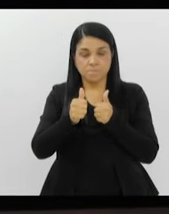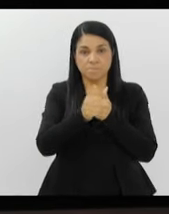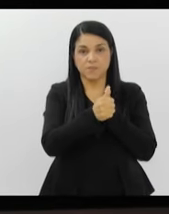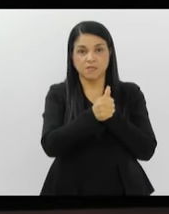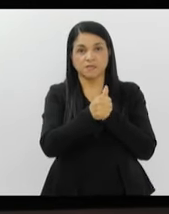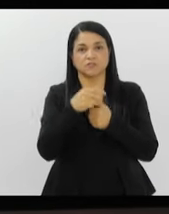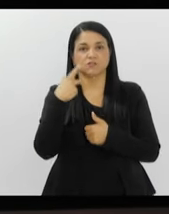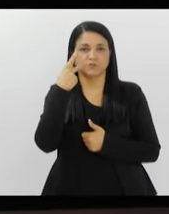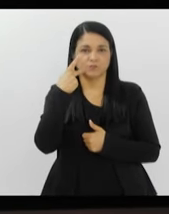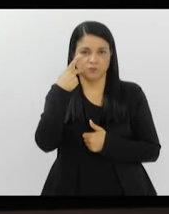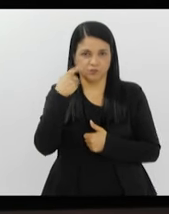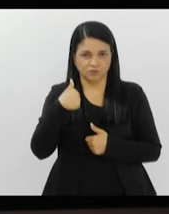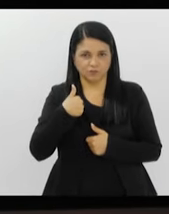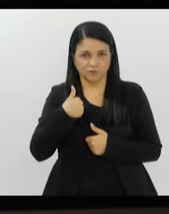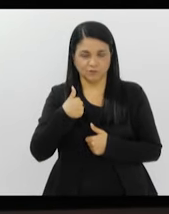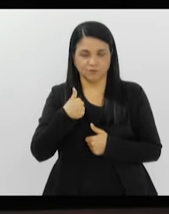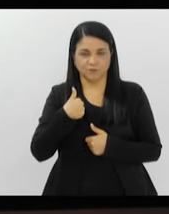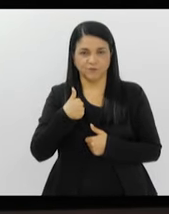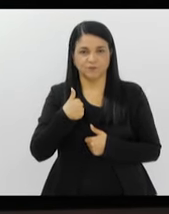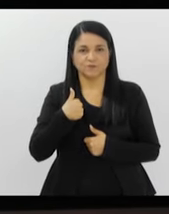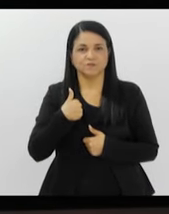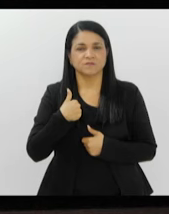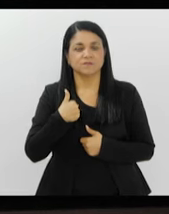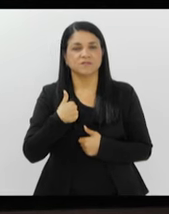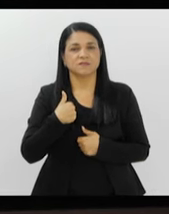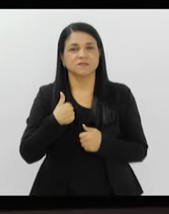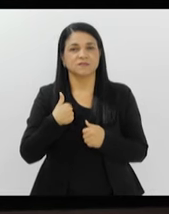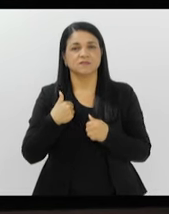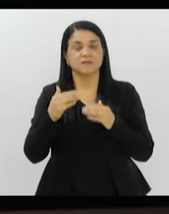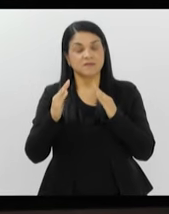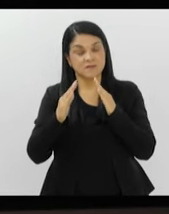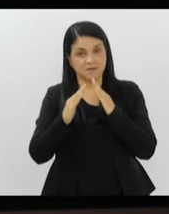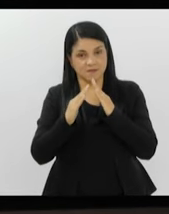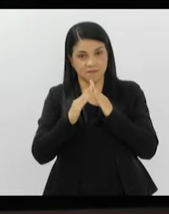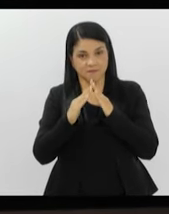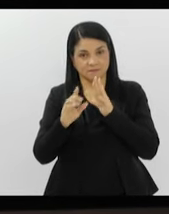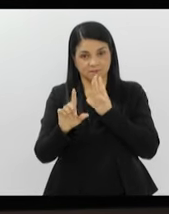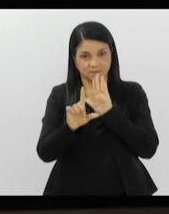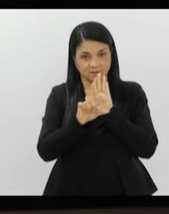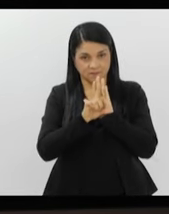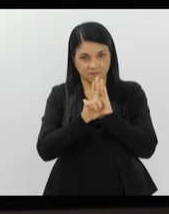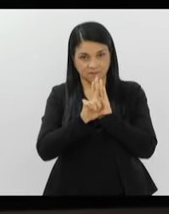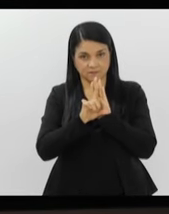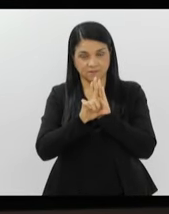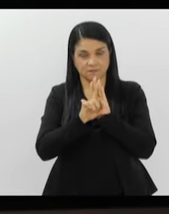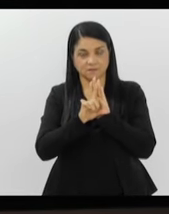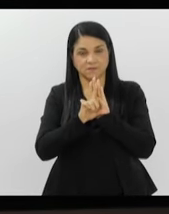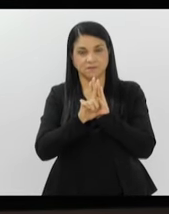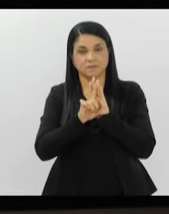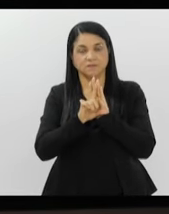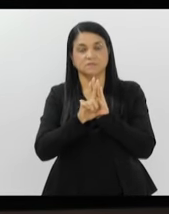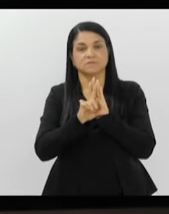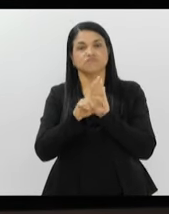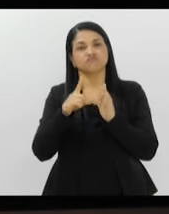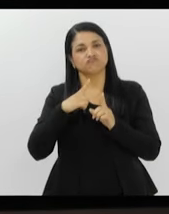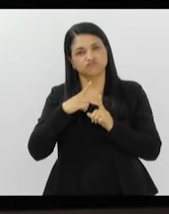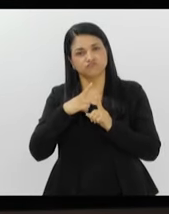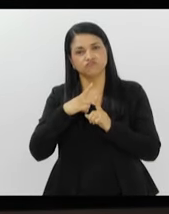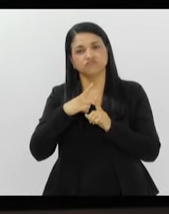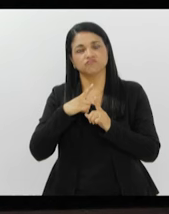político Desde quando casas parlamentares eram habitadas e